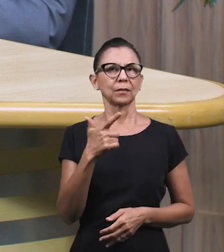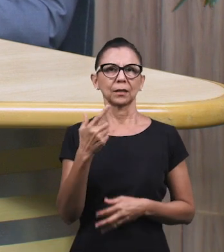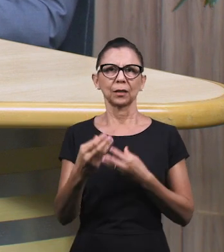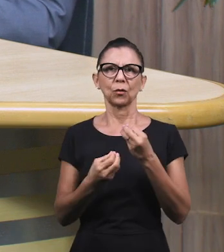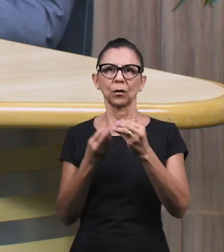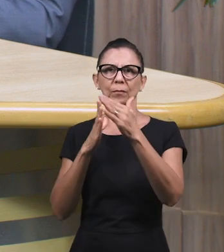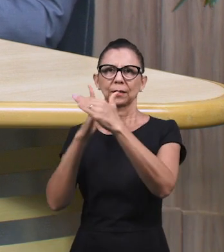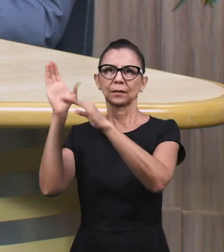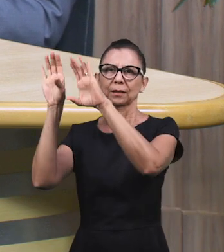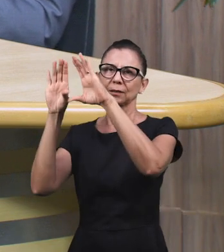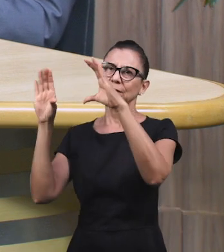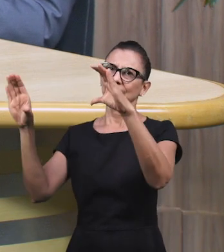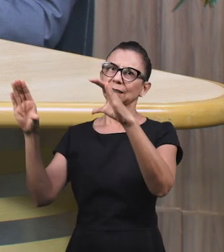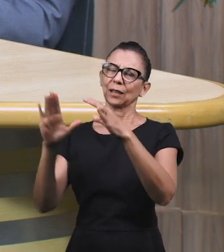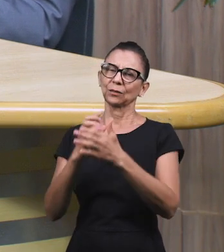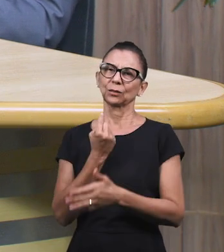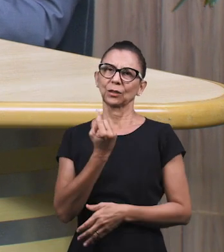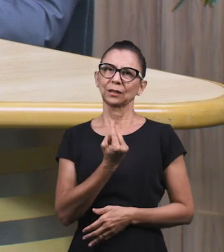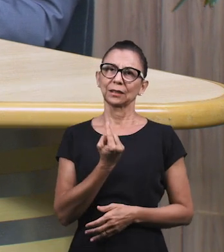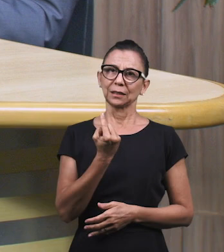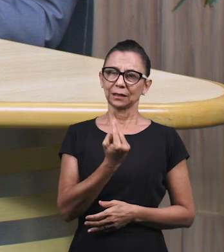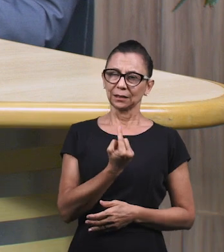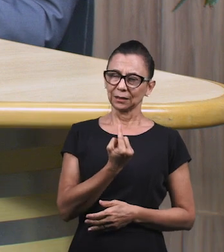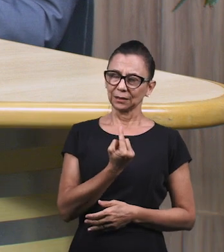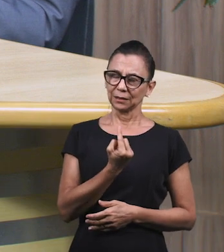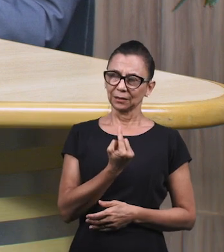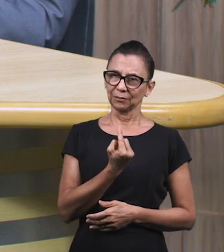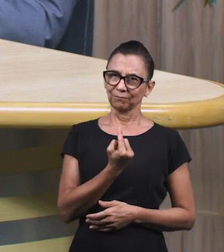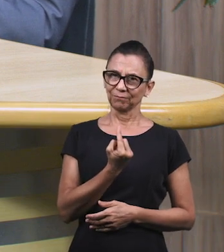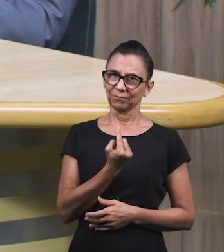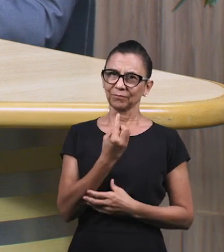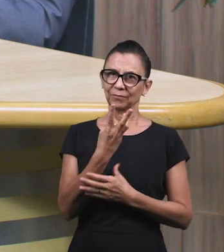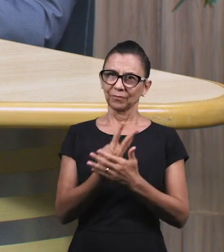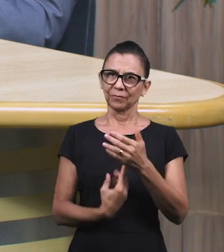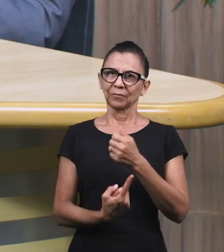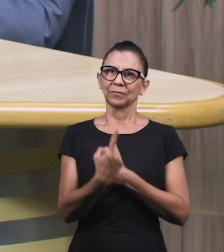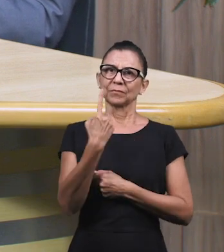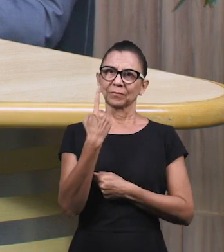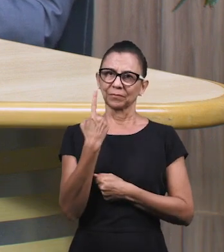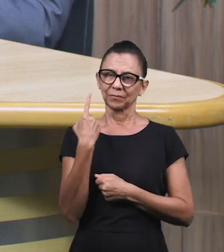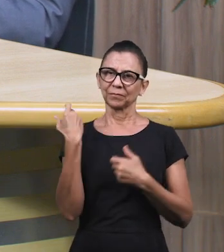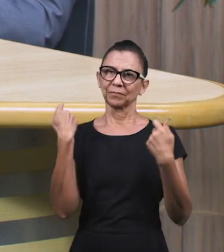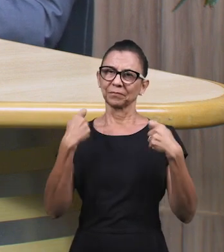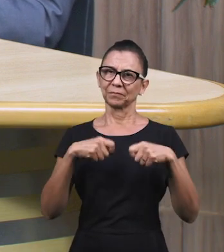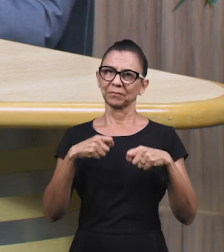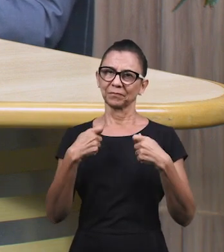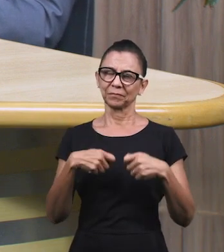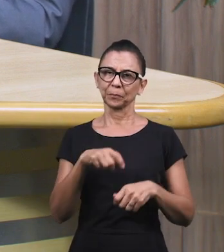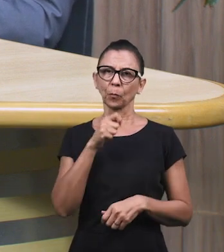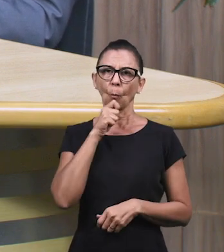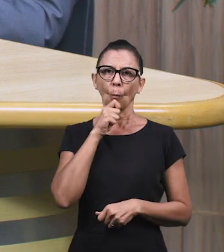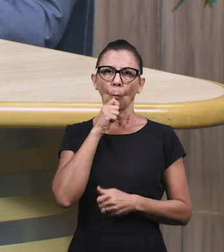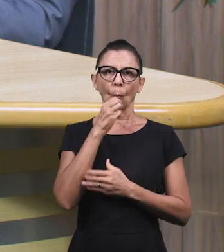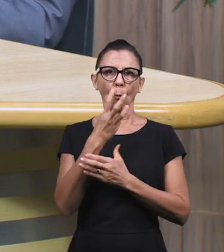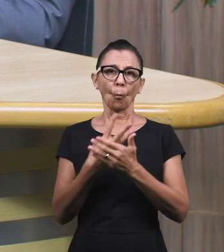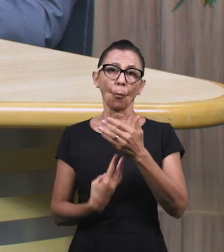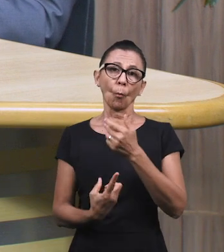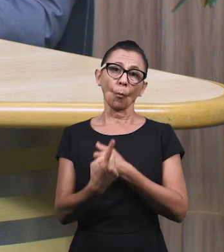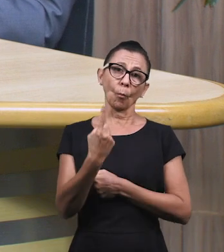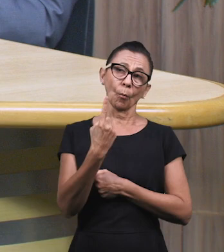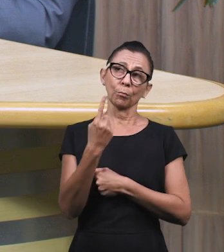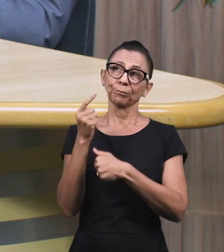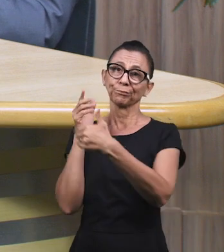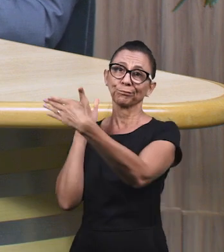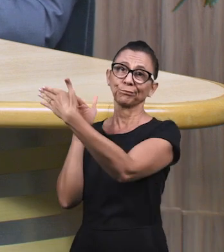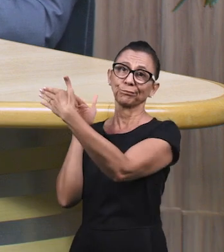tem como. Salvação, o projeto de salvação está na Trindade. Sem a Trindade não há salvação. Não há projeto, o homem não chega, não